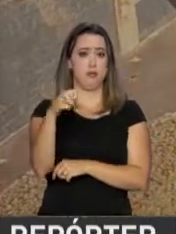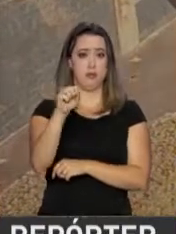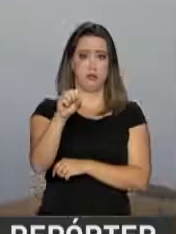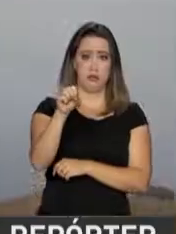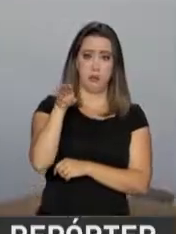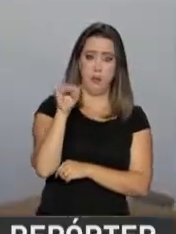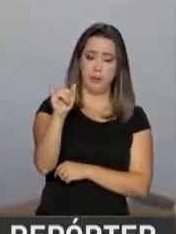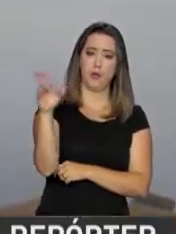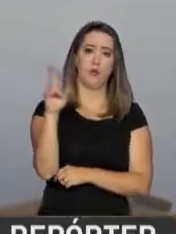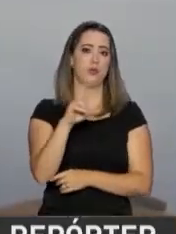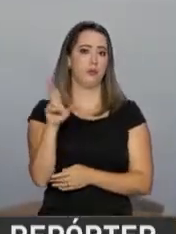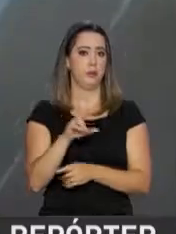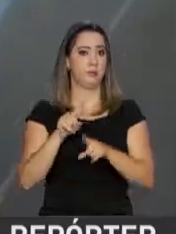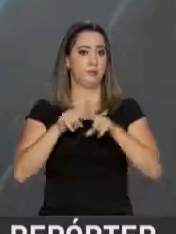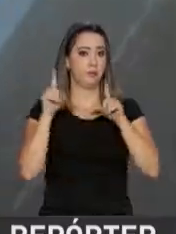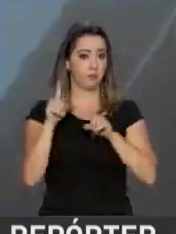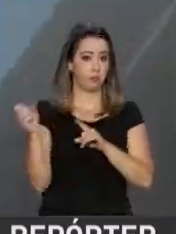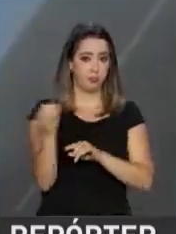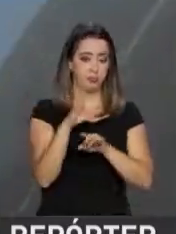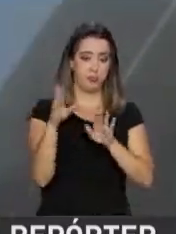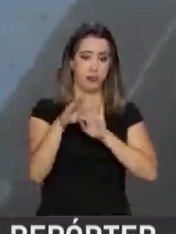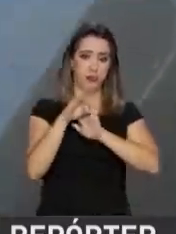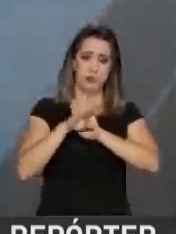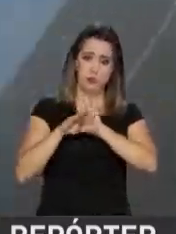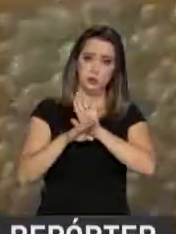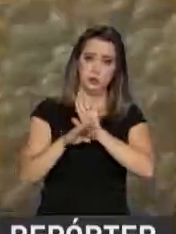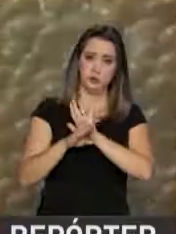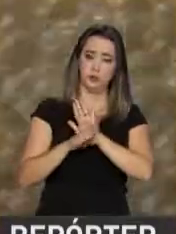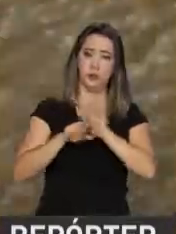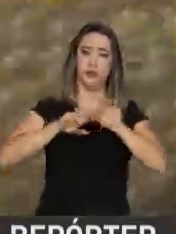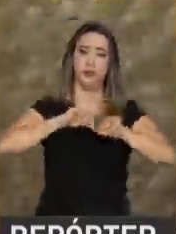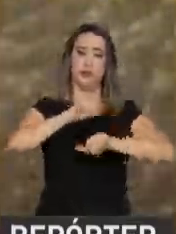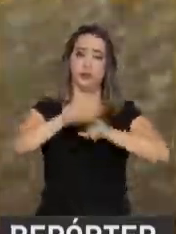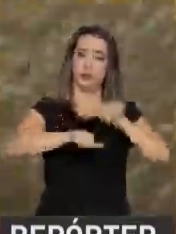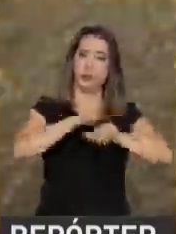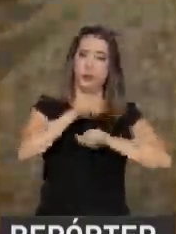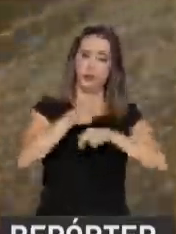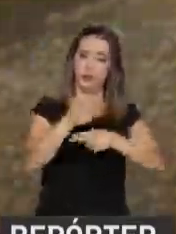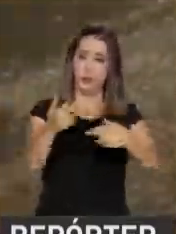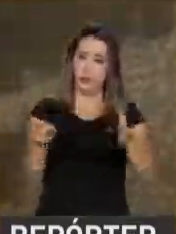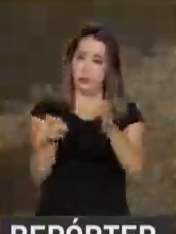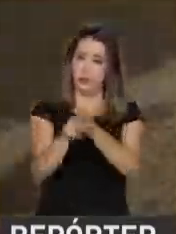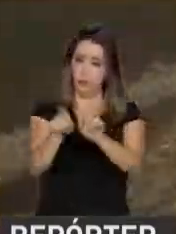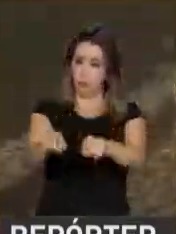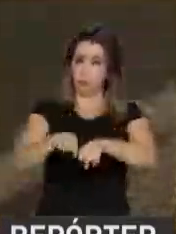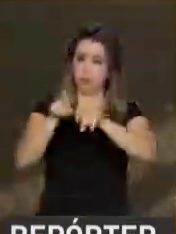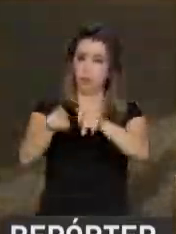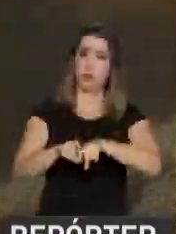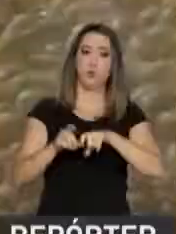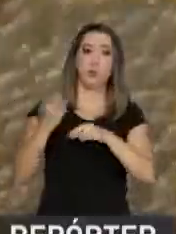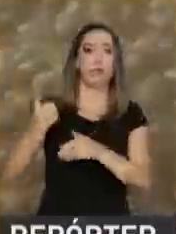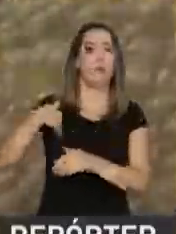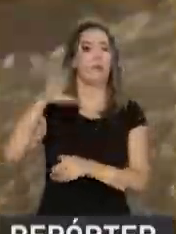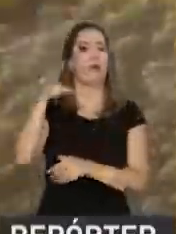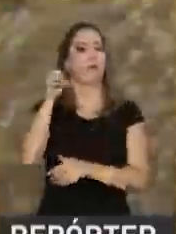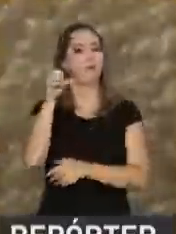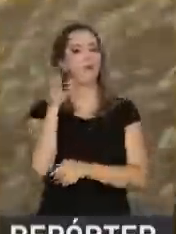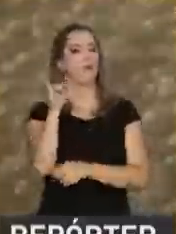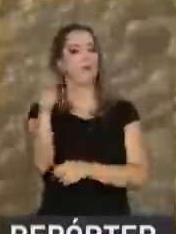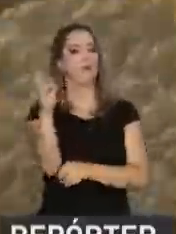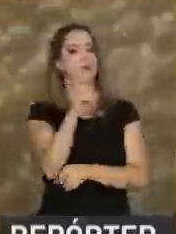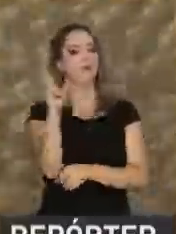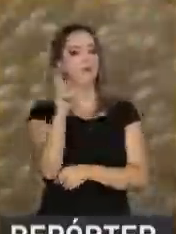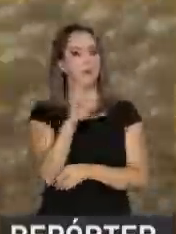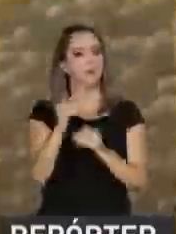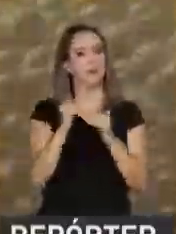reais já o programa de modernização da frota de tratores e máquinas agrícolas passou a contar com mais de 9 bilhões de reais